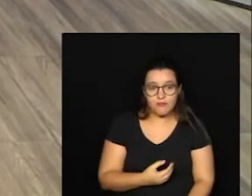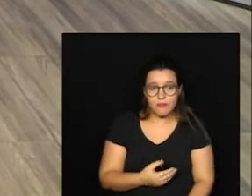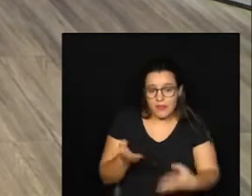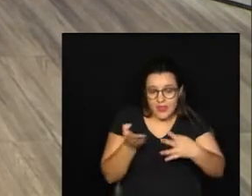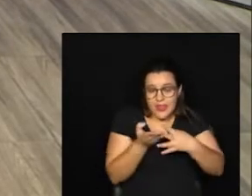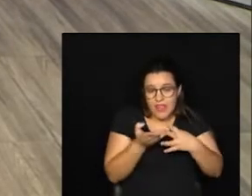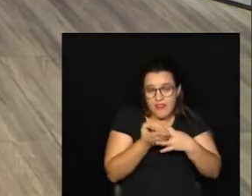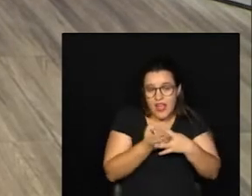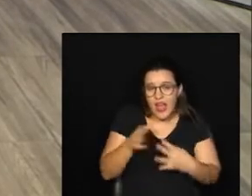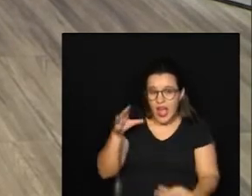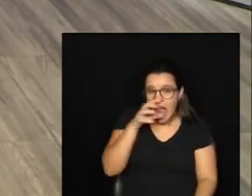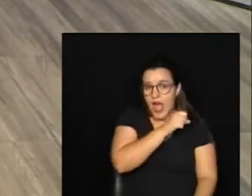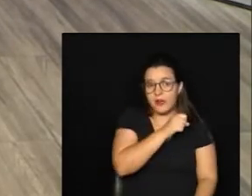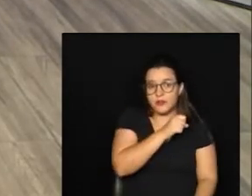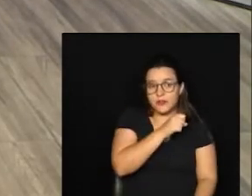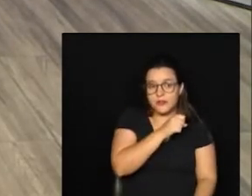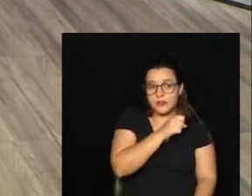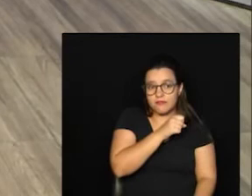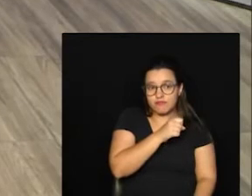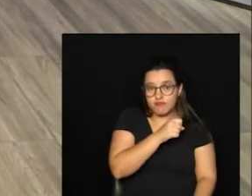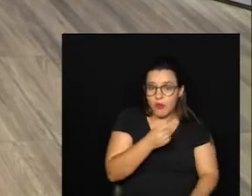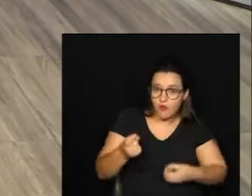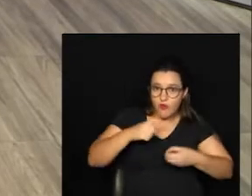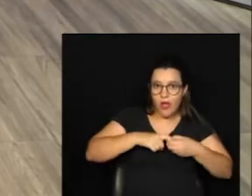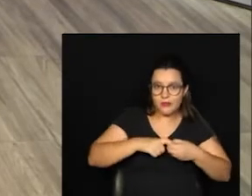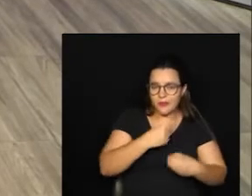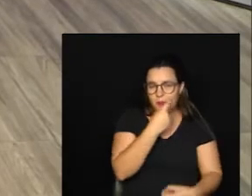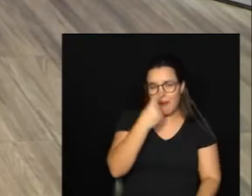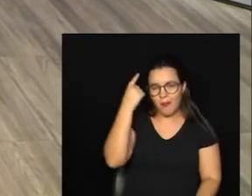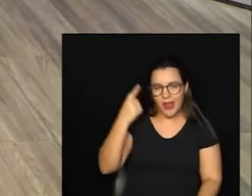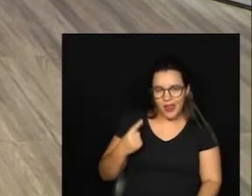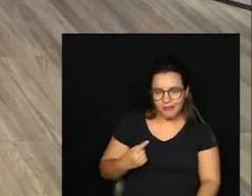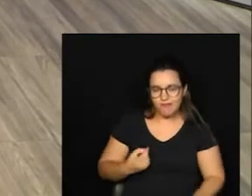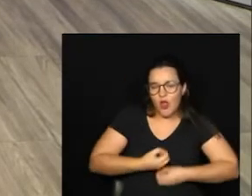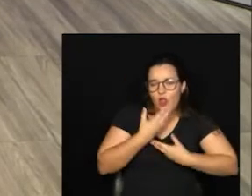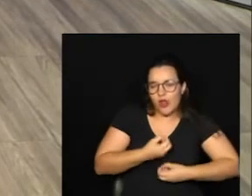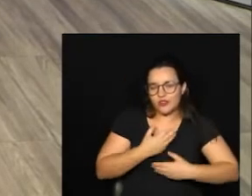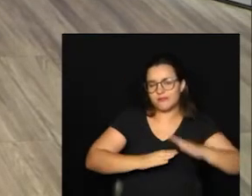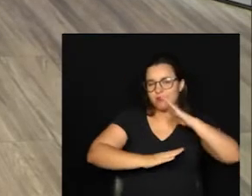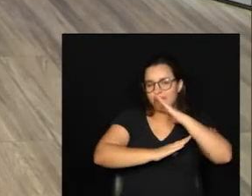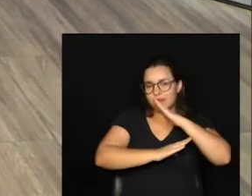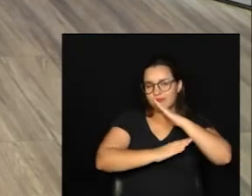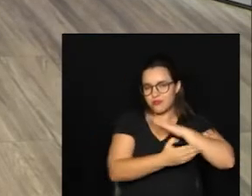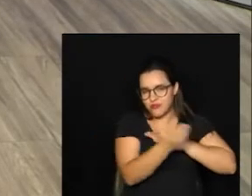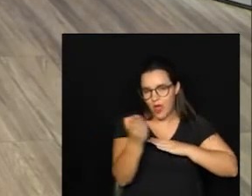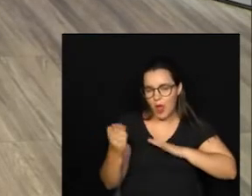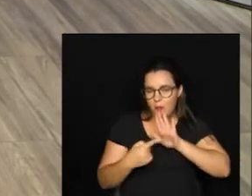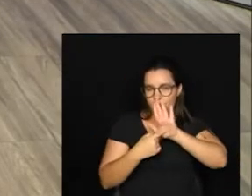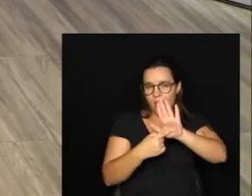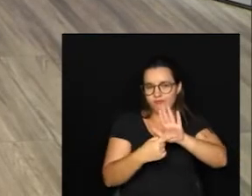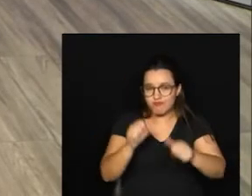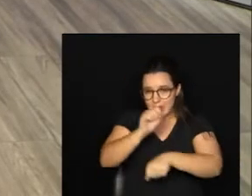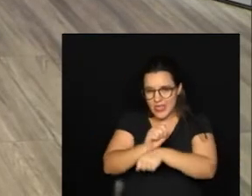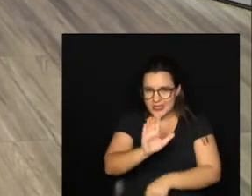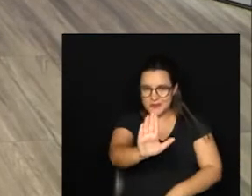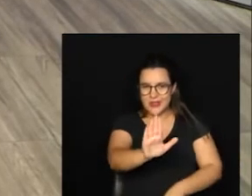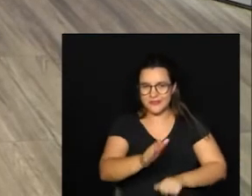rápido intervalo e na volta a Amina Abreu chega com as notícias do Legislativo aqui da Câmara, não saia